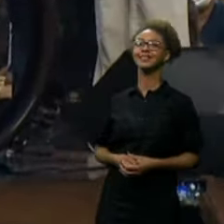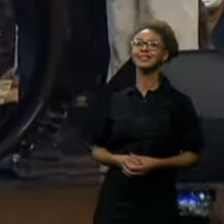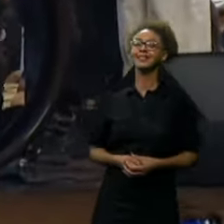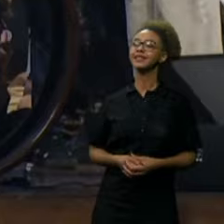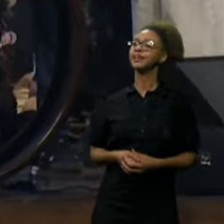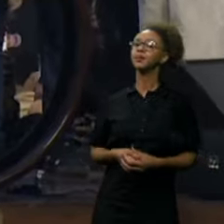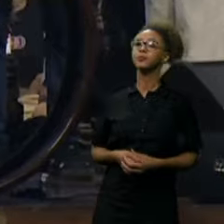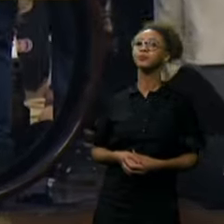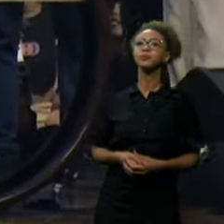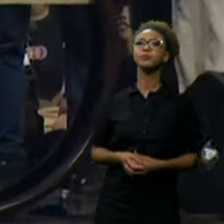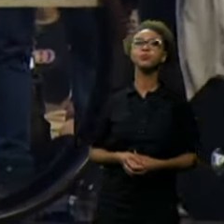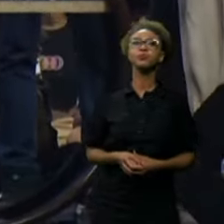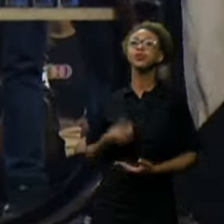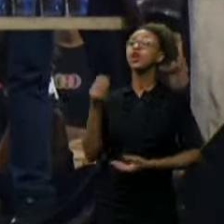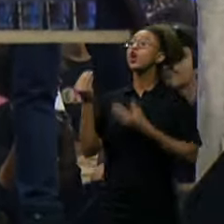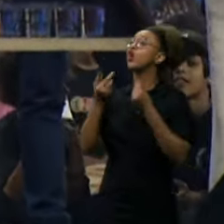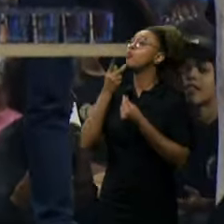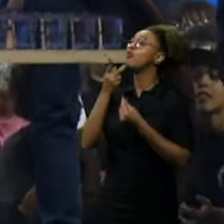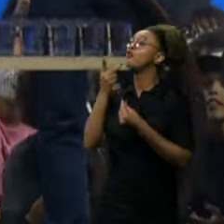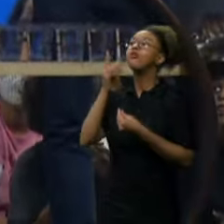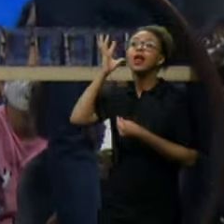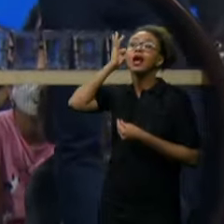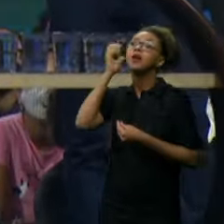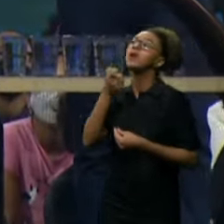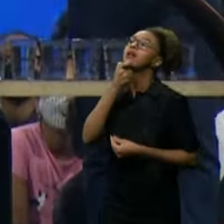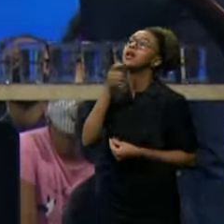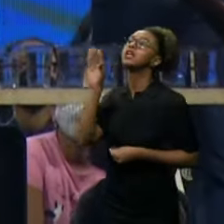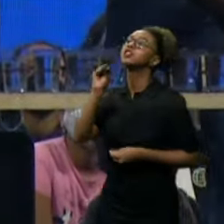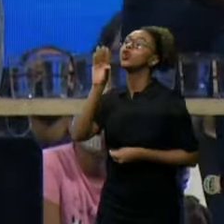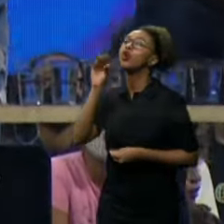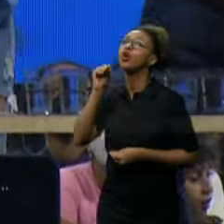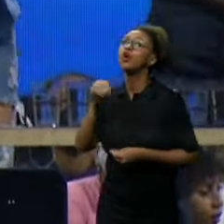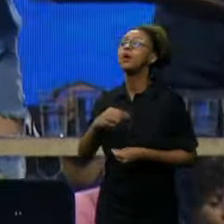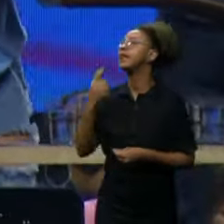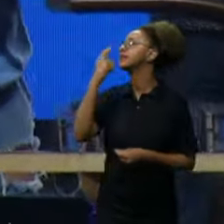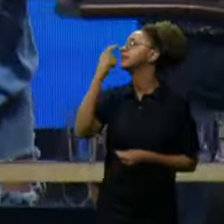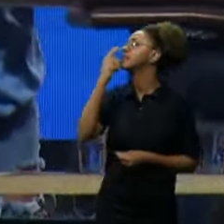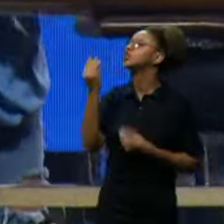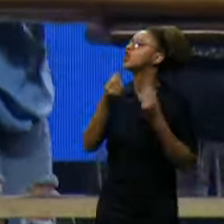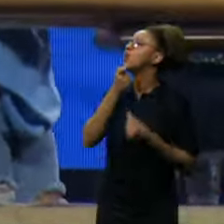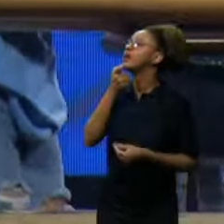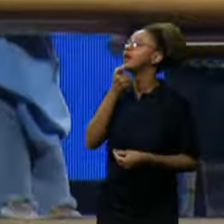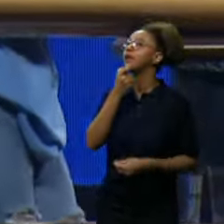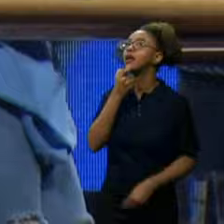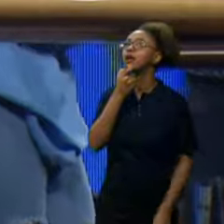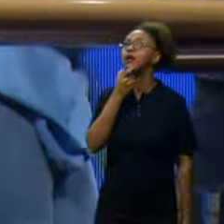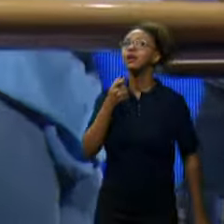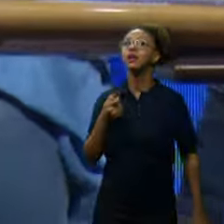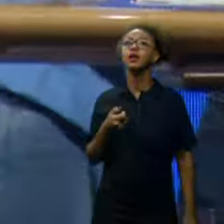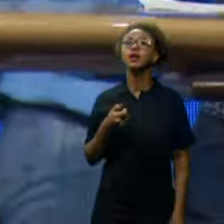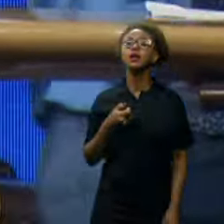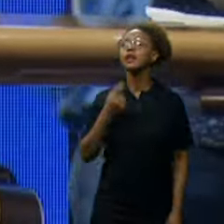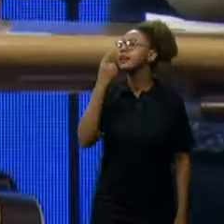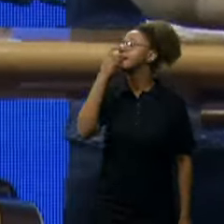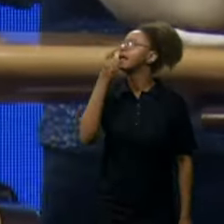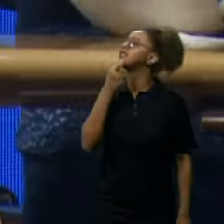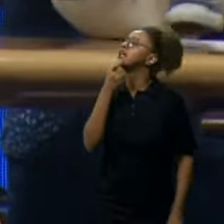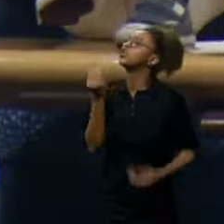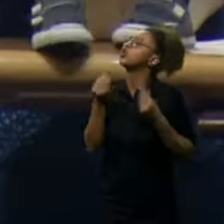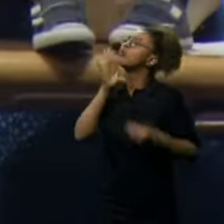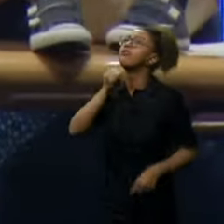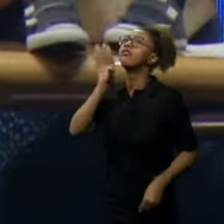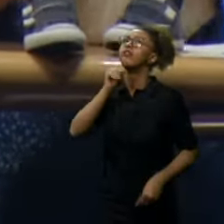e como é que fala em inglês cabelo nariz em inglês como é que fala nariz em inglês